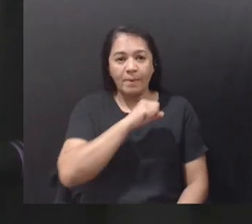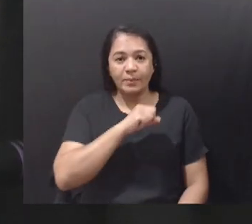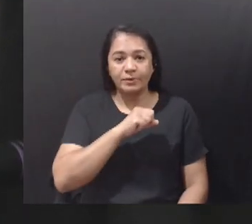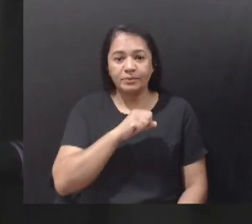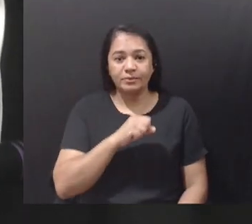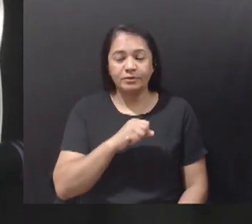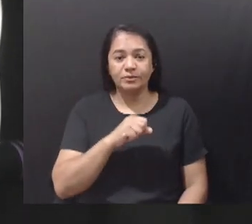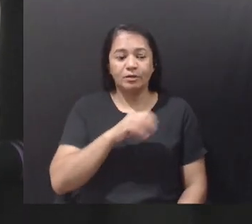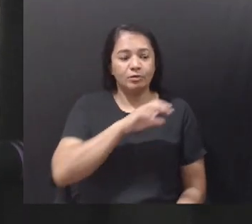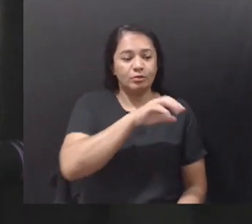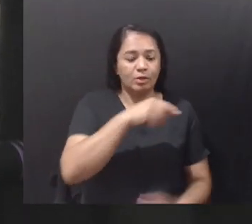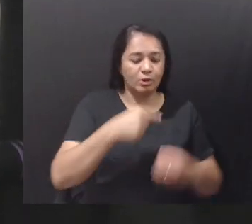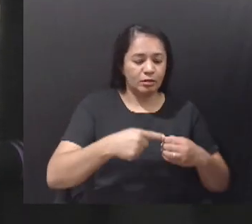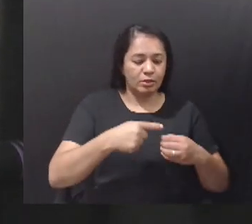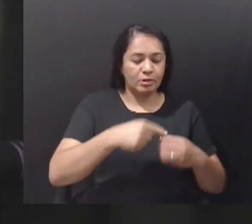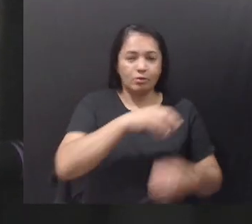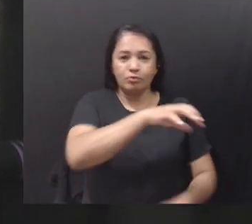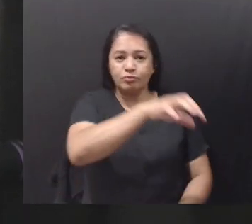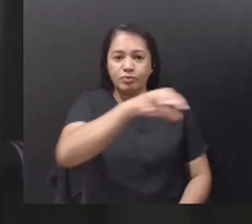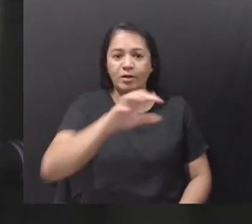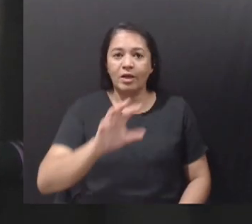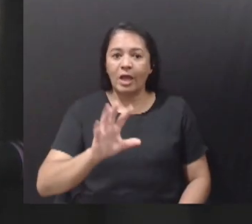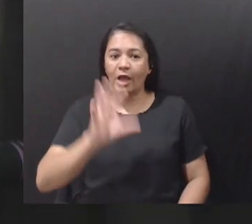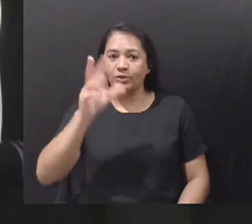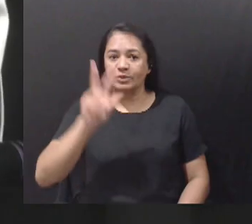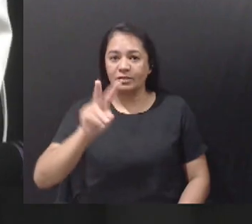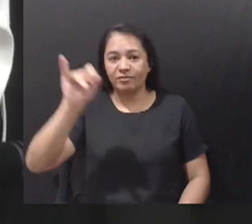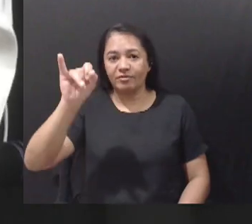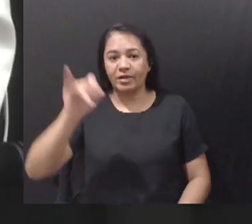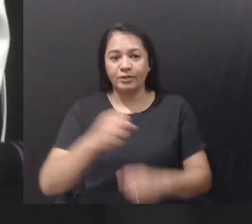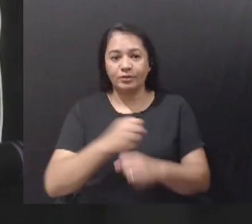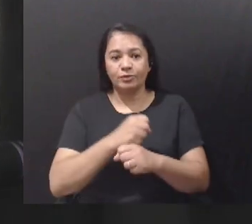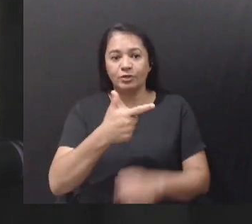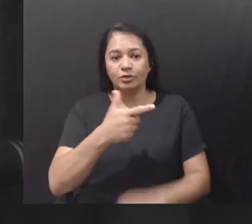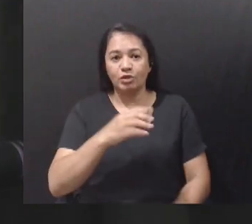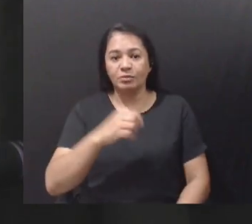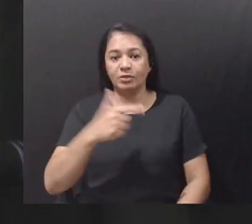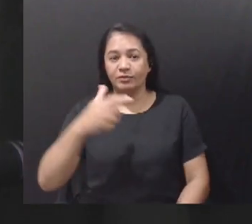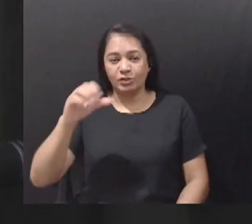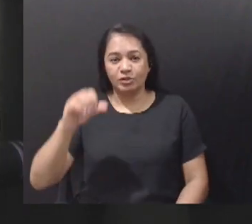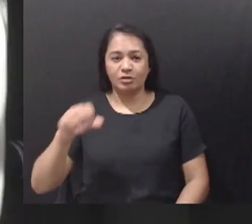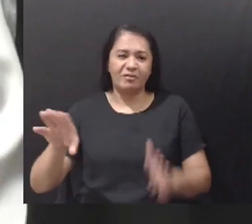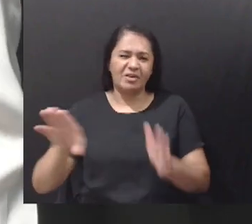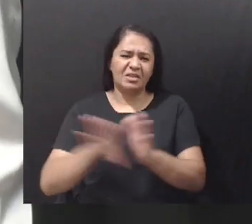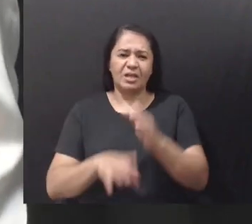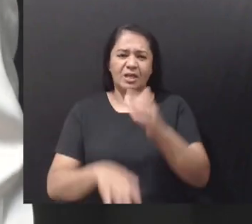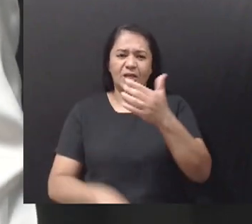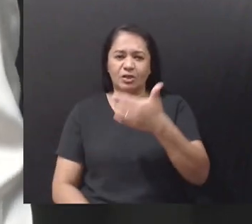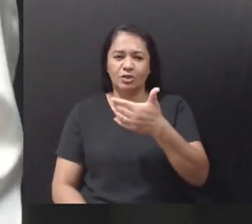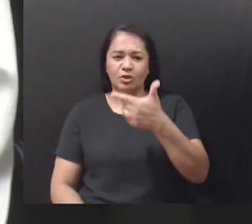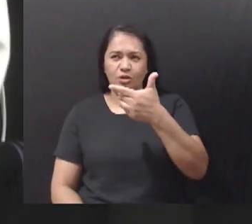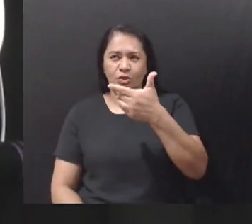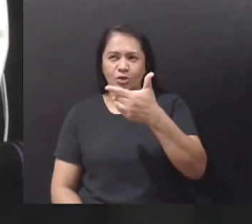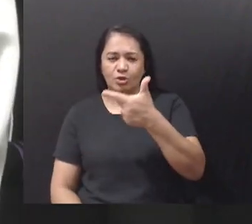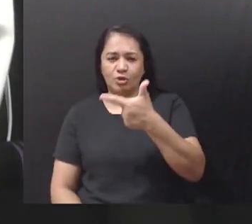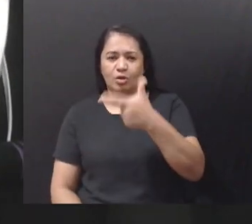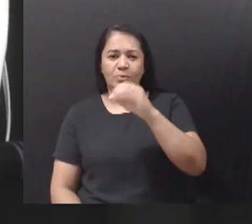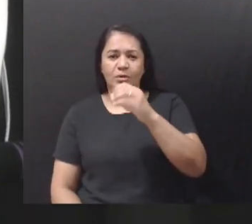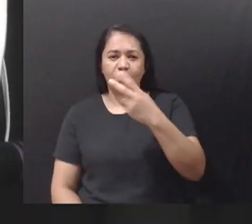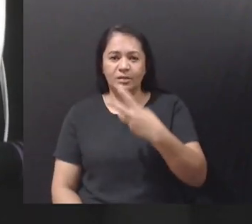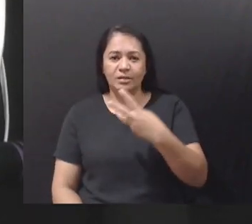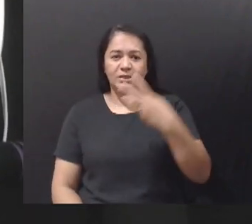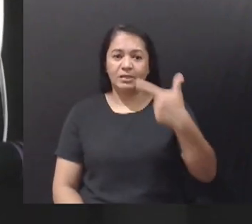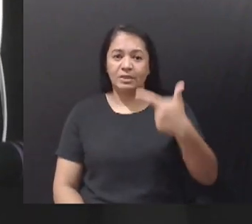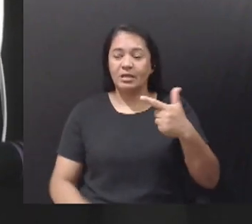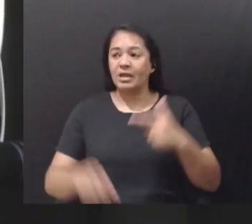intercidades, ele vai acontecer em 2029, 2032, cada um na sua etapa, e ele vai passar em Valinhos, onde já